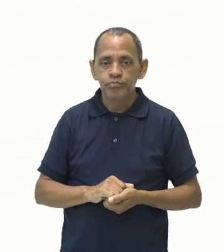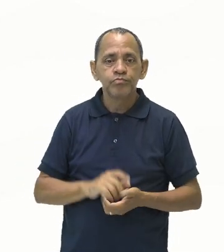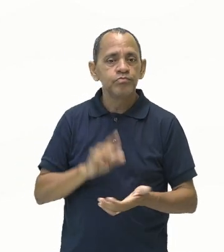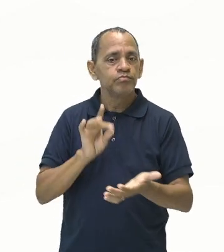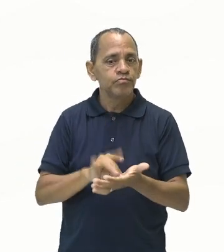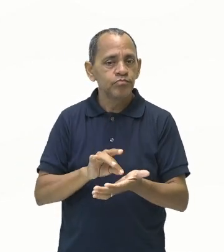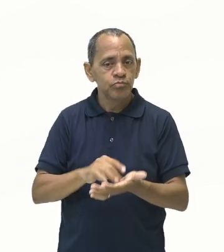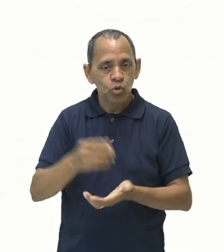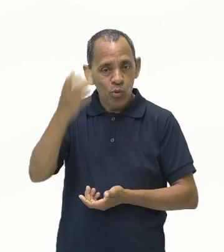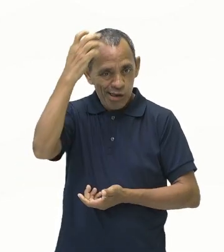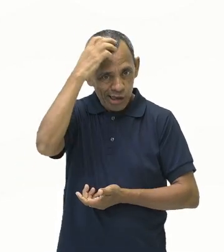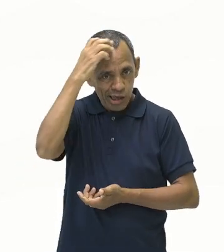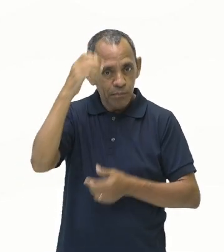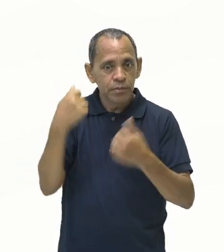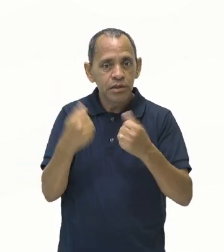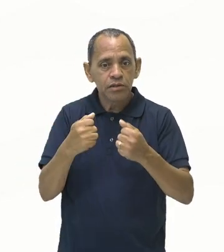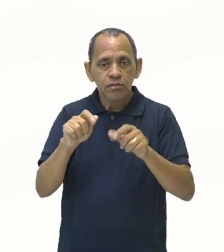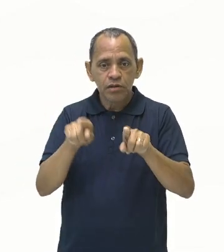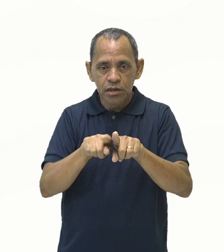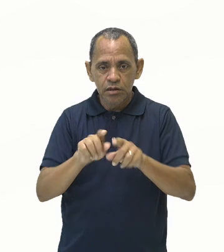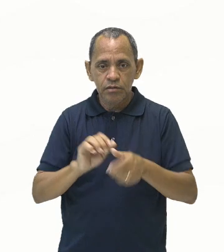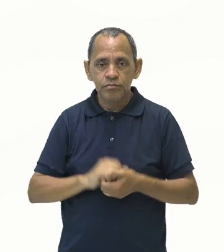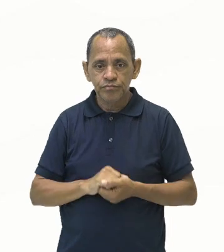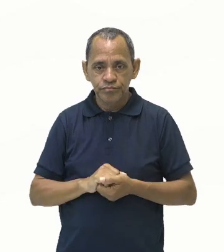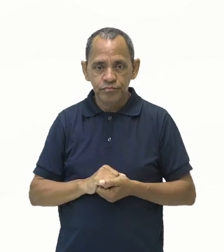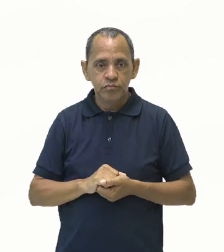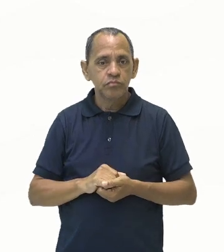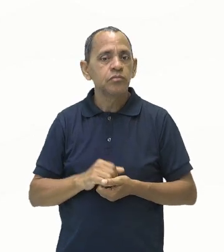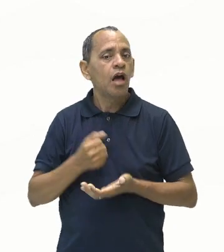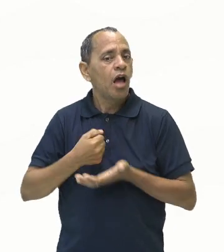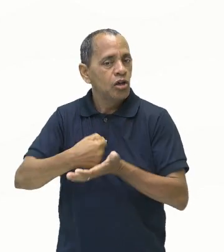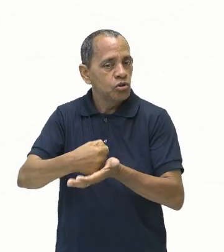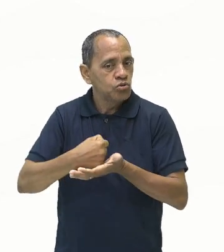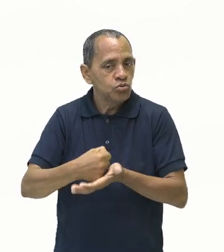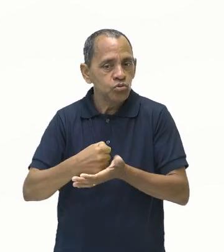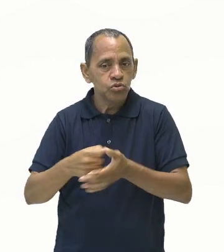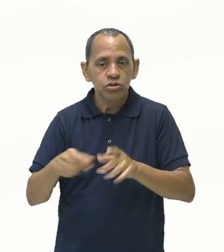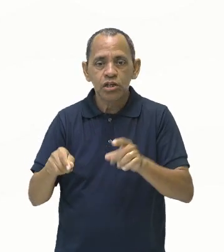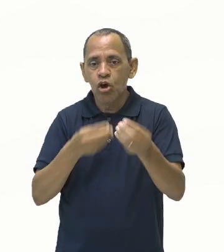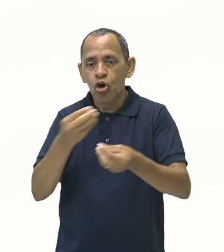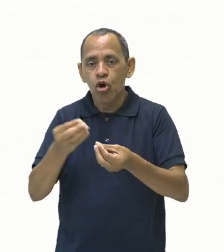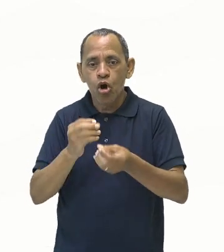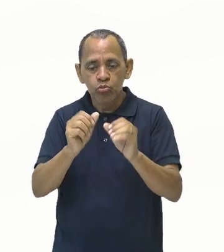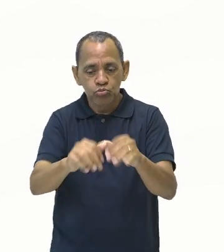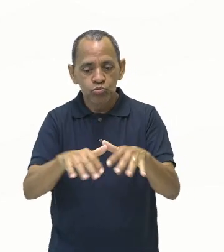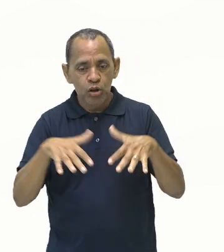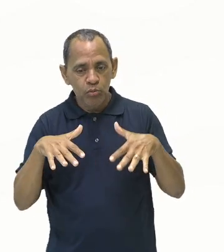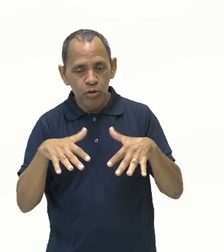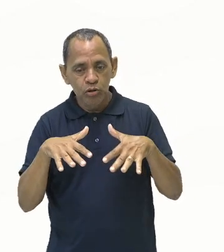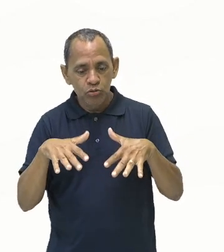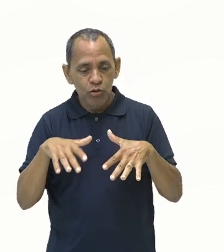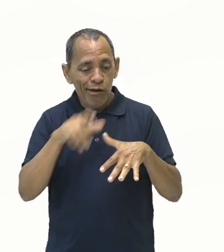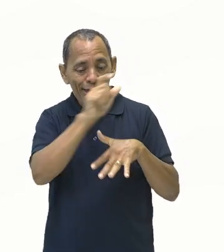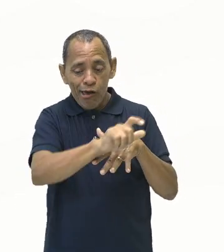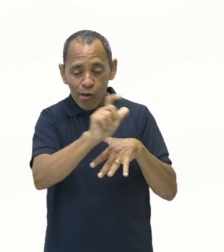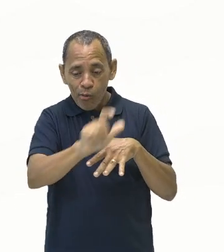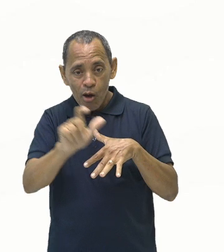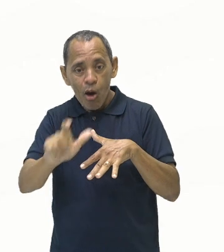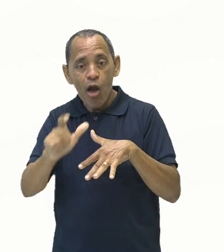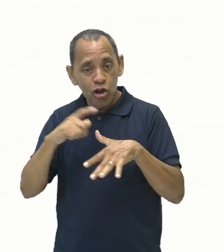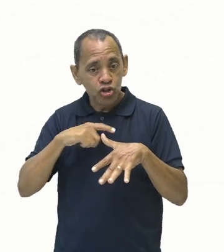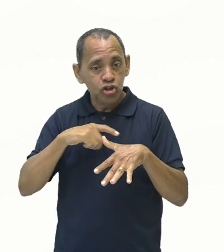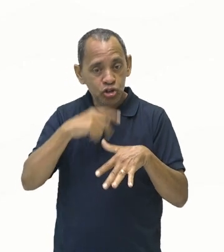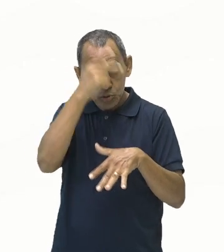rei precisava da anuência do parlamento. E o parlamento, composto por nobres